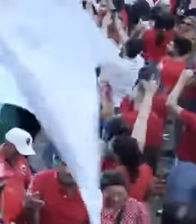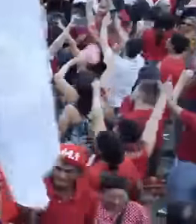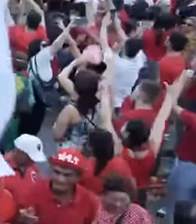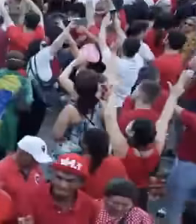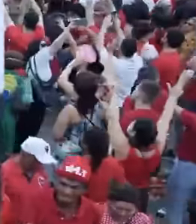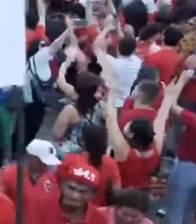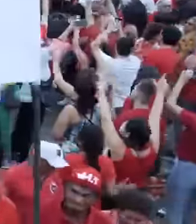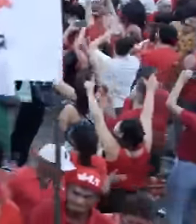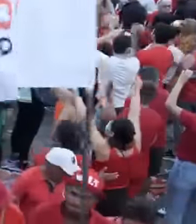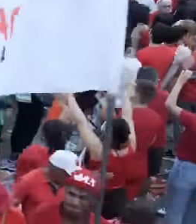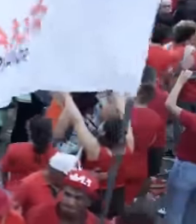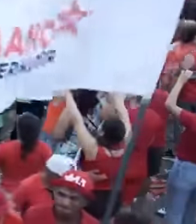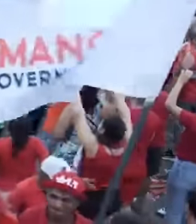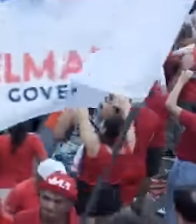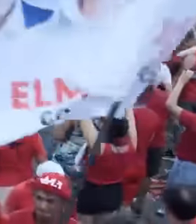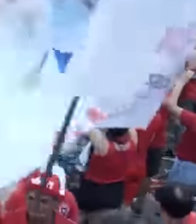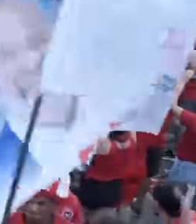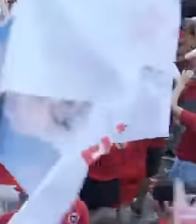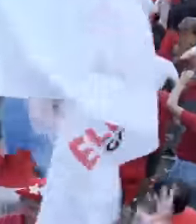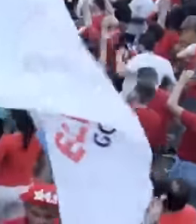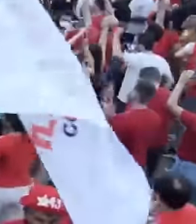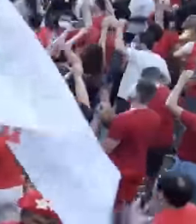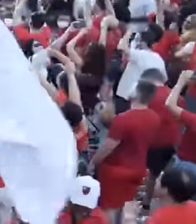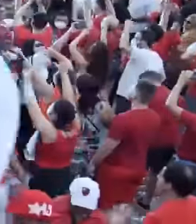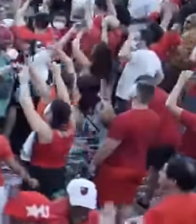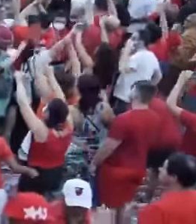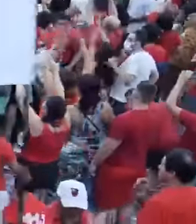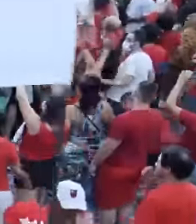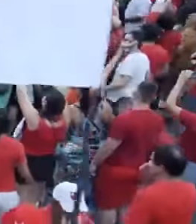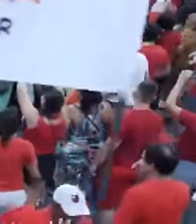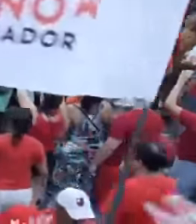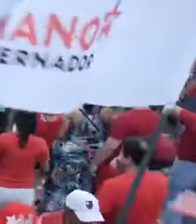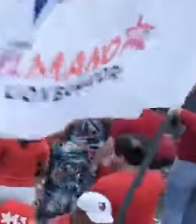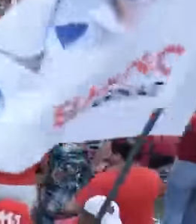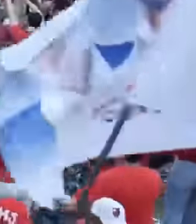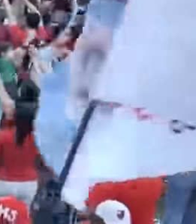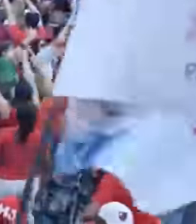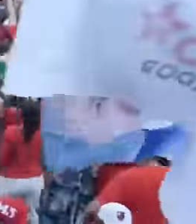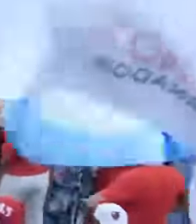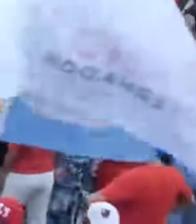Orgulho de ser cearense, pode fazer barulho, faz muito barulho!